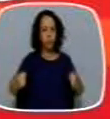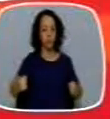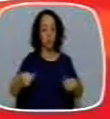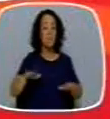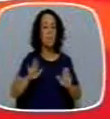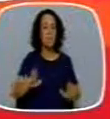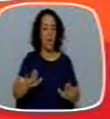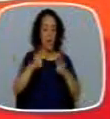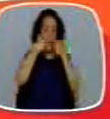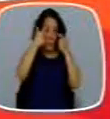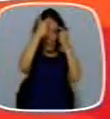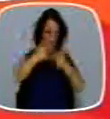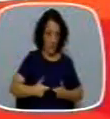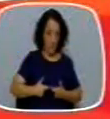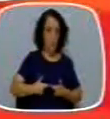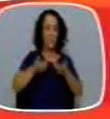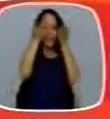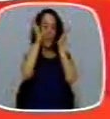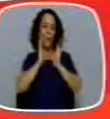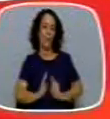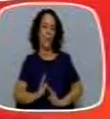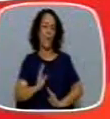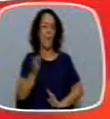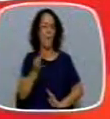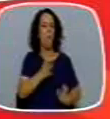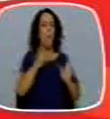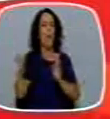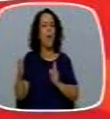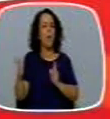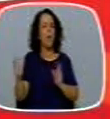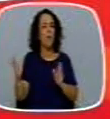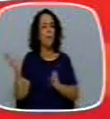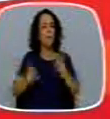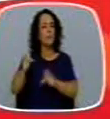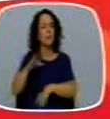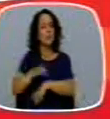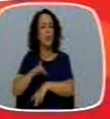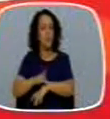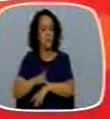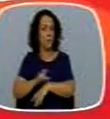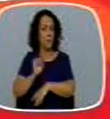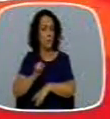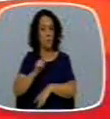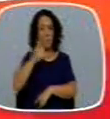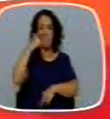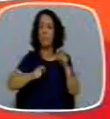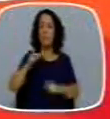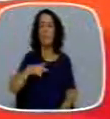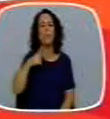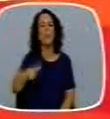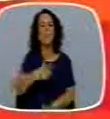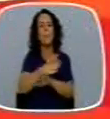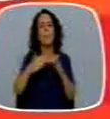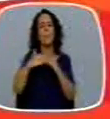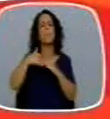fator físico, estético, estão naturalmente as doenças que advêm. E estamos a falar de cerca de mais de metade da população portuguesa em risco,